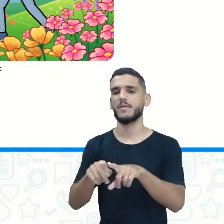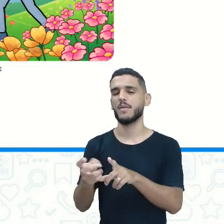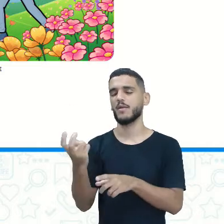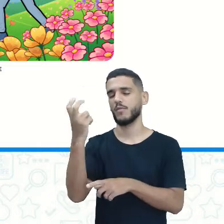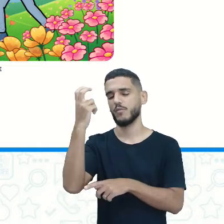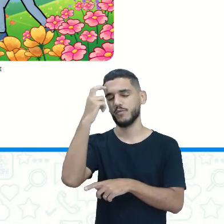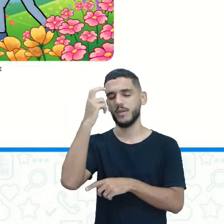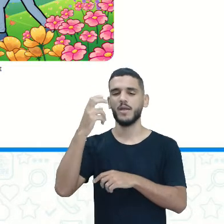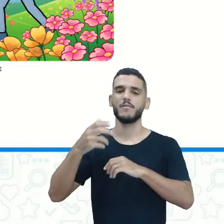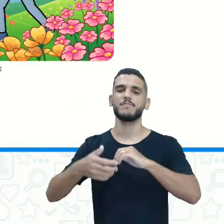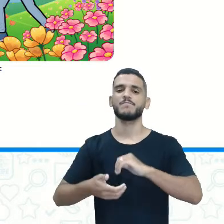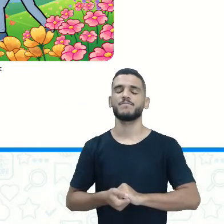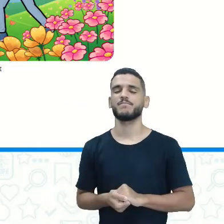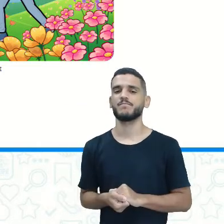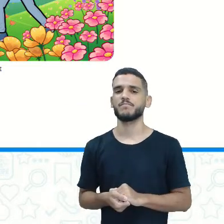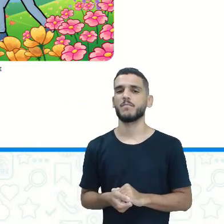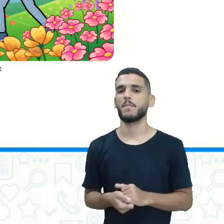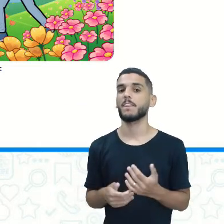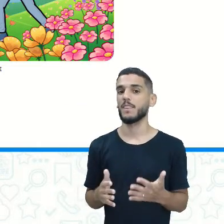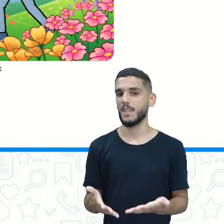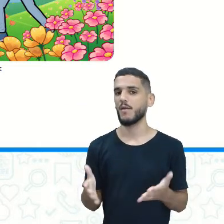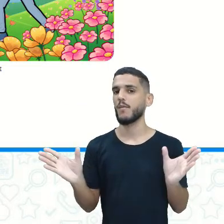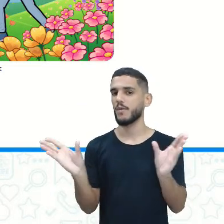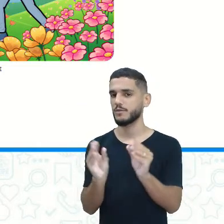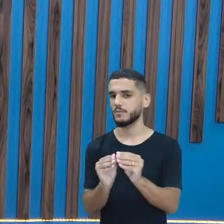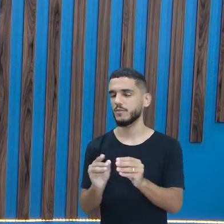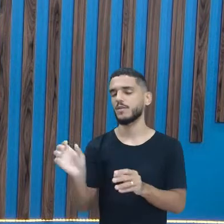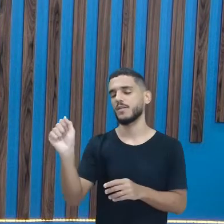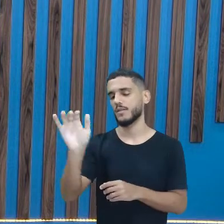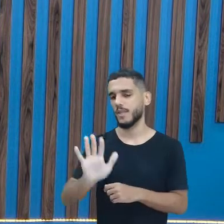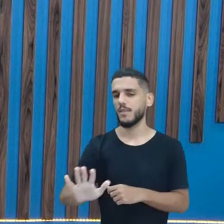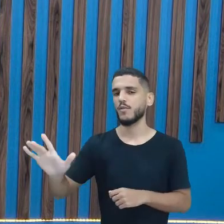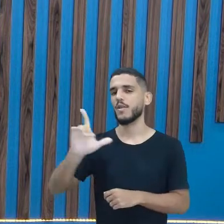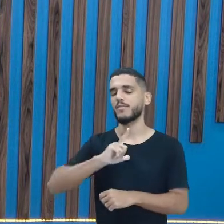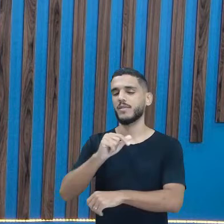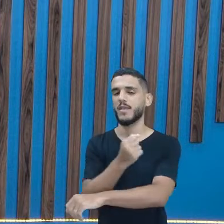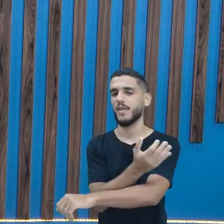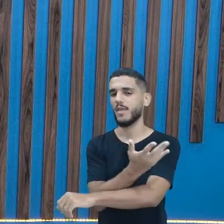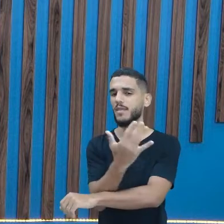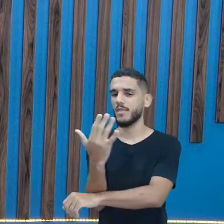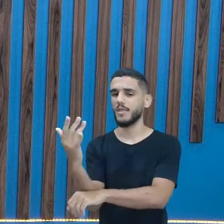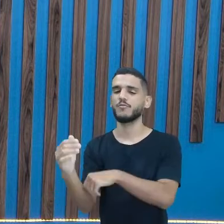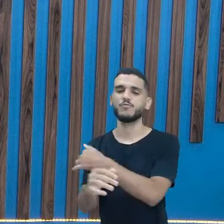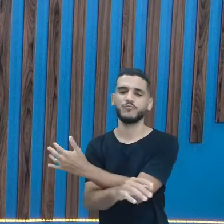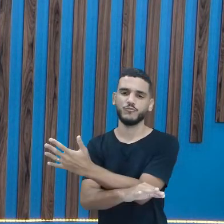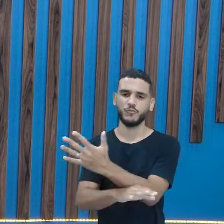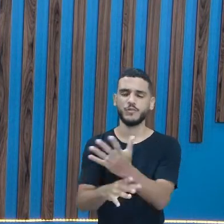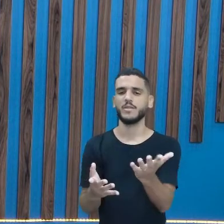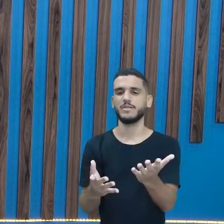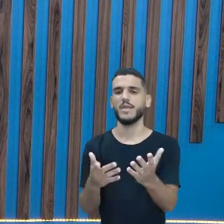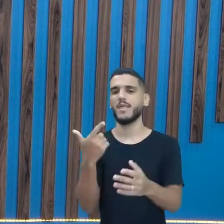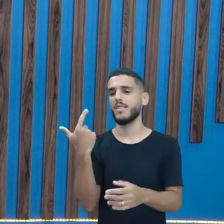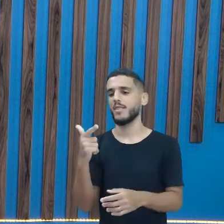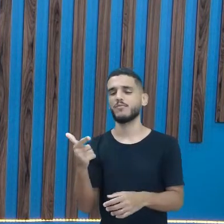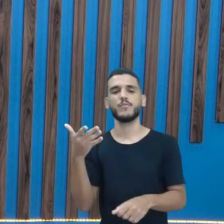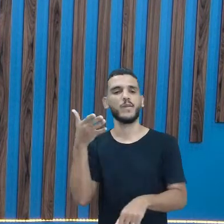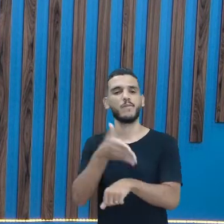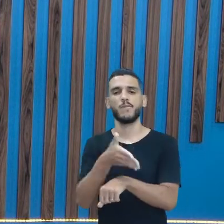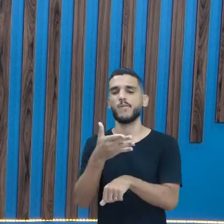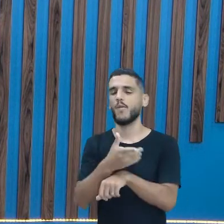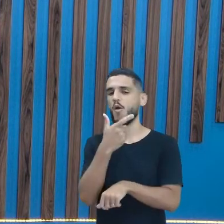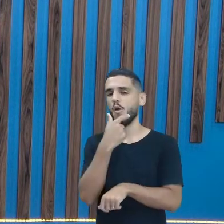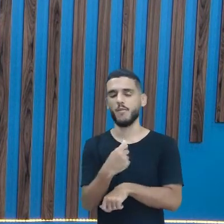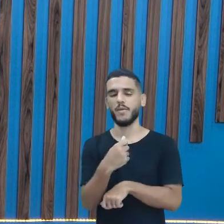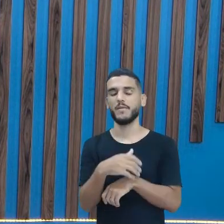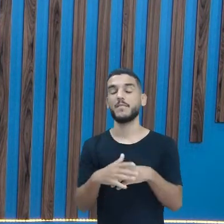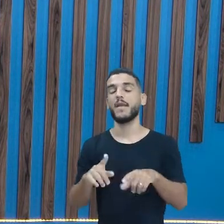resumindo, paisagem natural é quando está ali na natureza, a pessoa ainda não mexeu, O ser humano ainda não chegou ali, tá? E